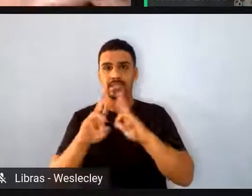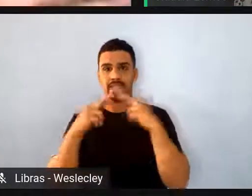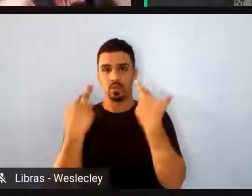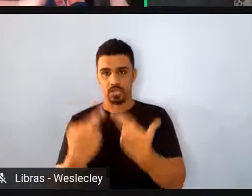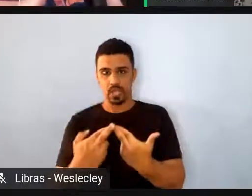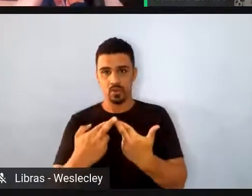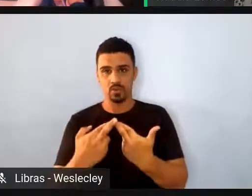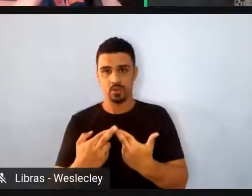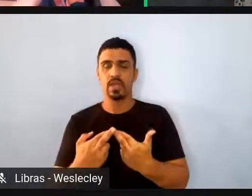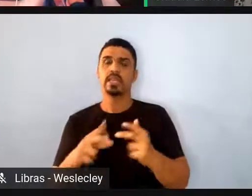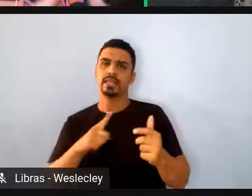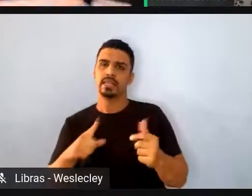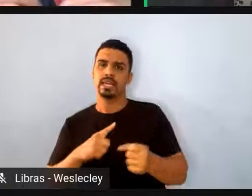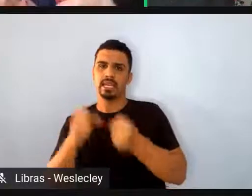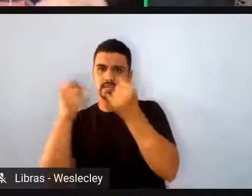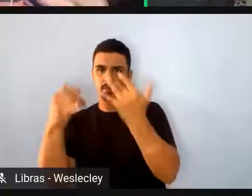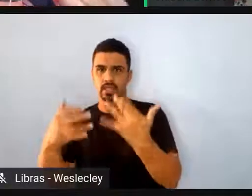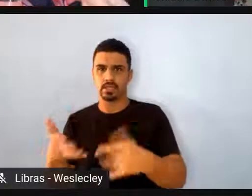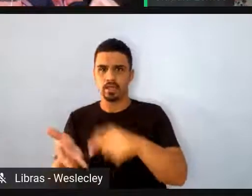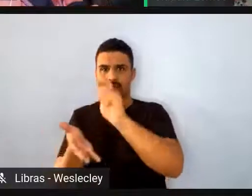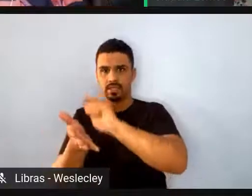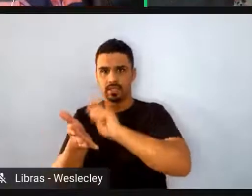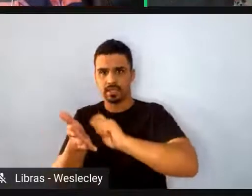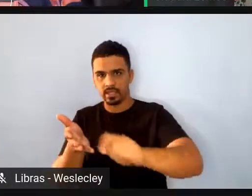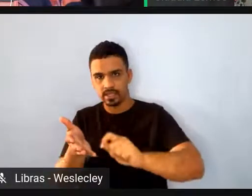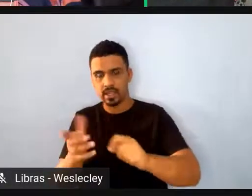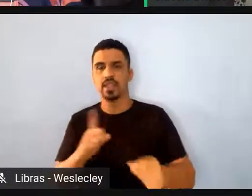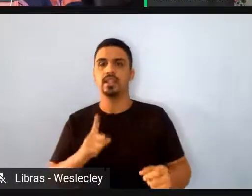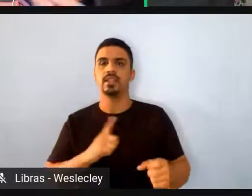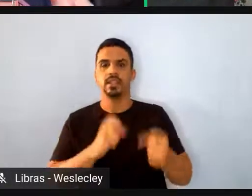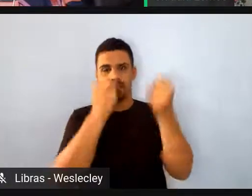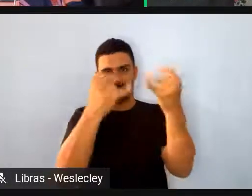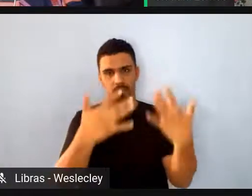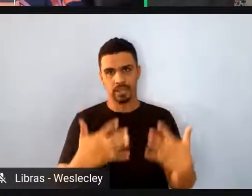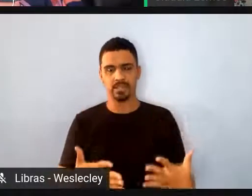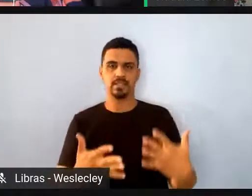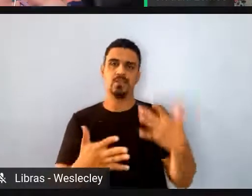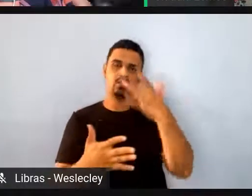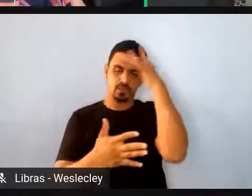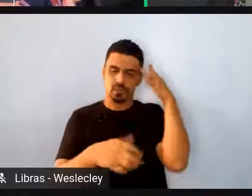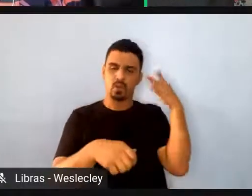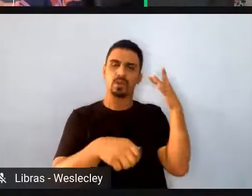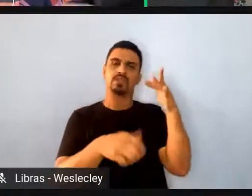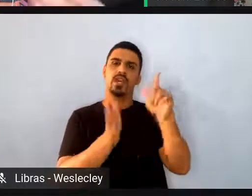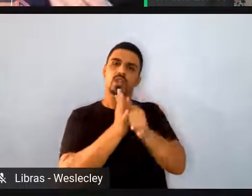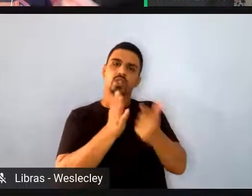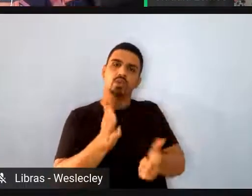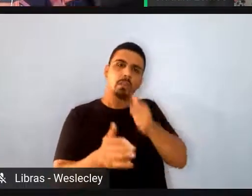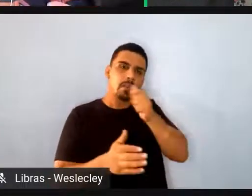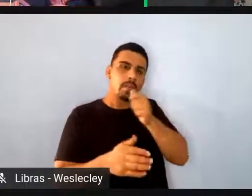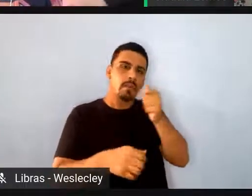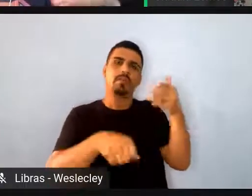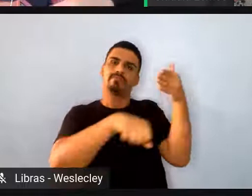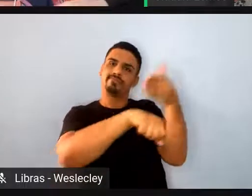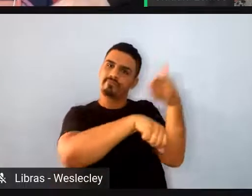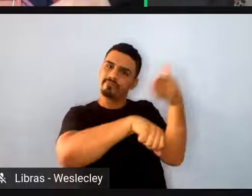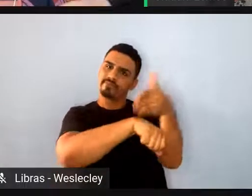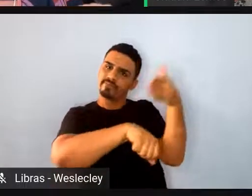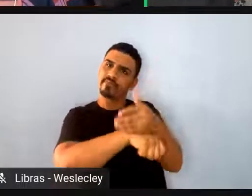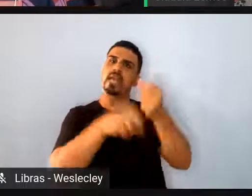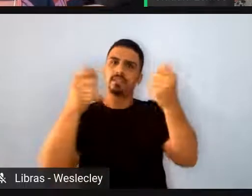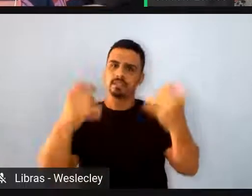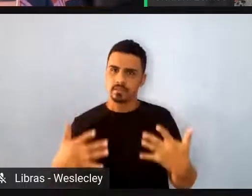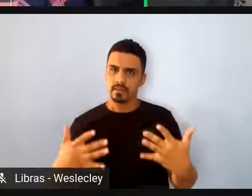além das explicações escritas, também são feitas intervenções de jornalistas ou de narradores explicando o conteúdo que está sendo